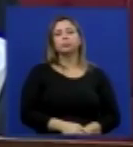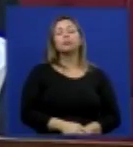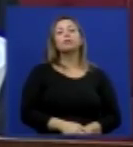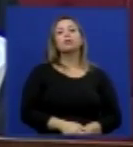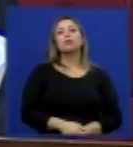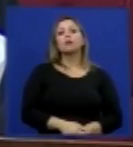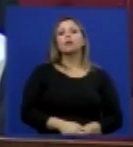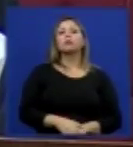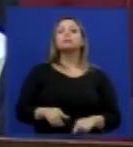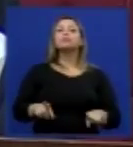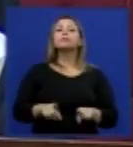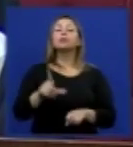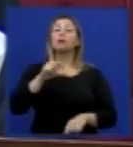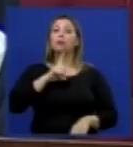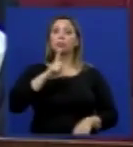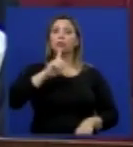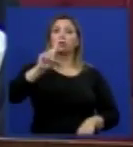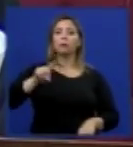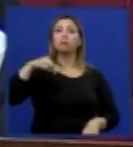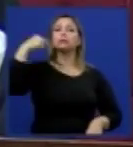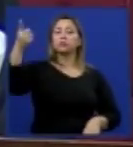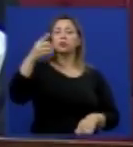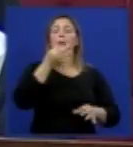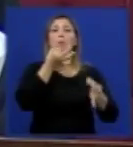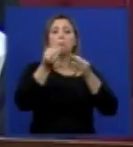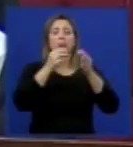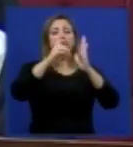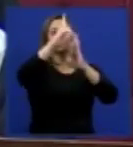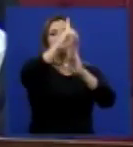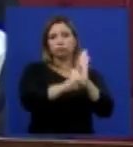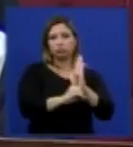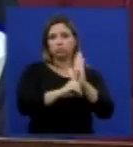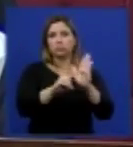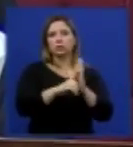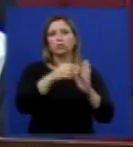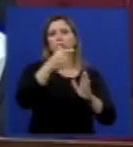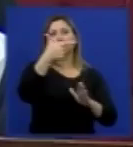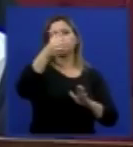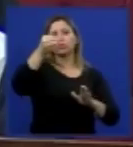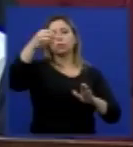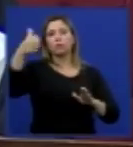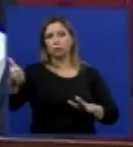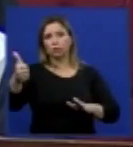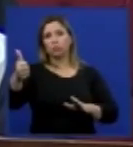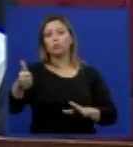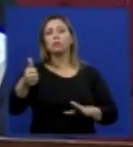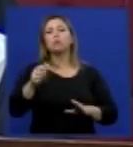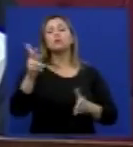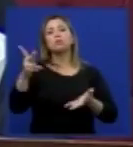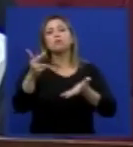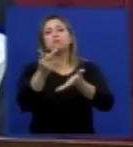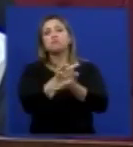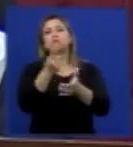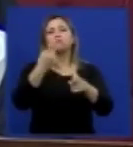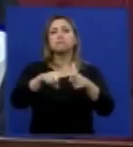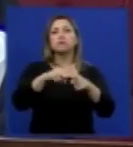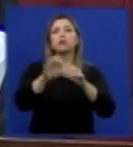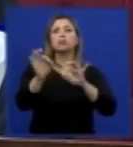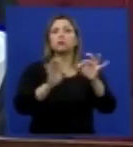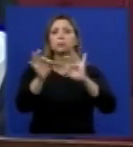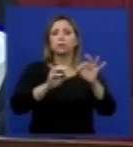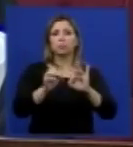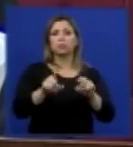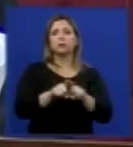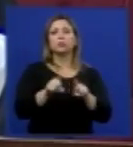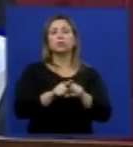Houve, após essa edição desse decreto de 2001, uma circunstância que foi uma decisão do Tribunal